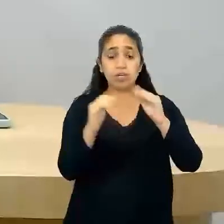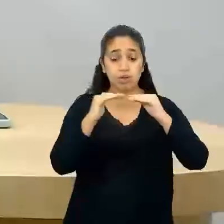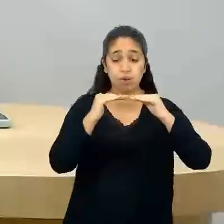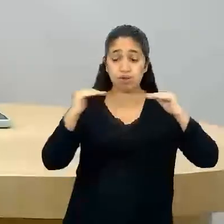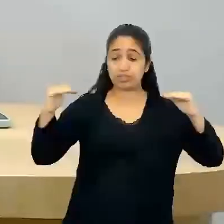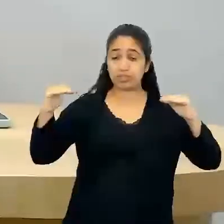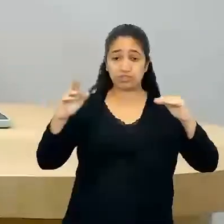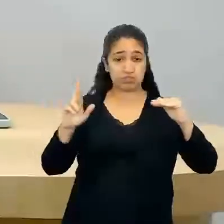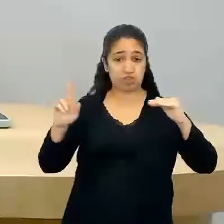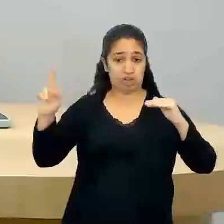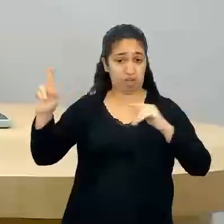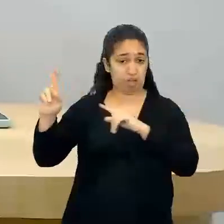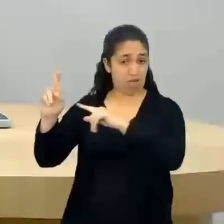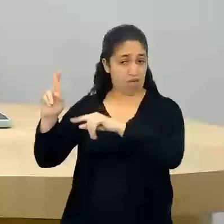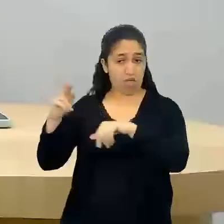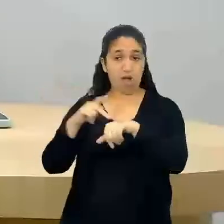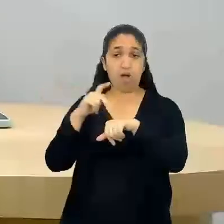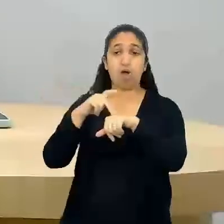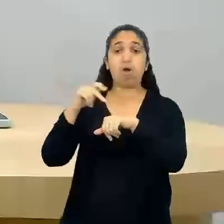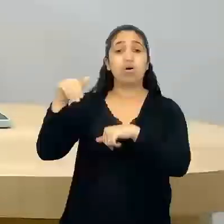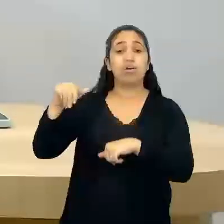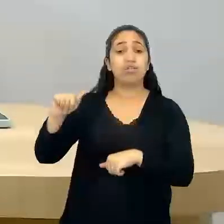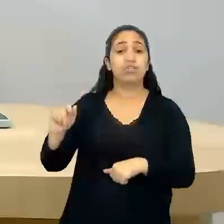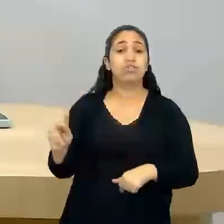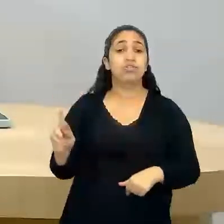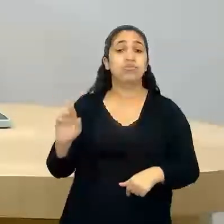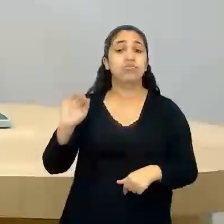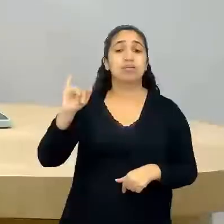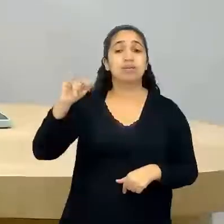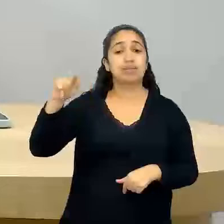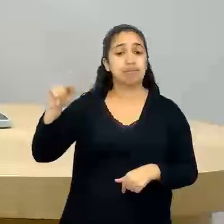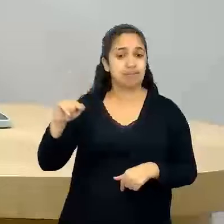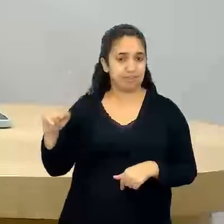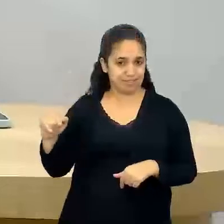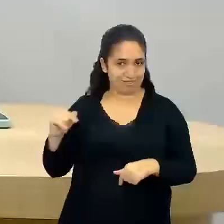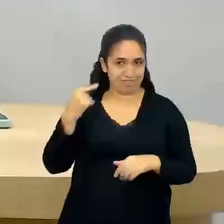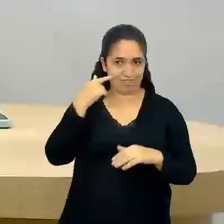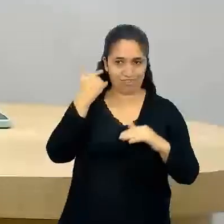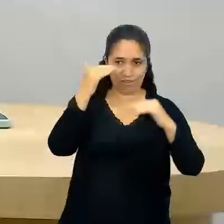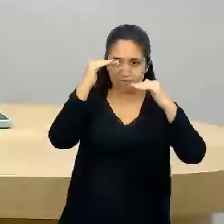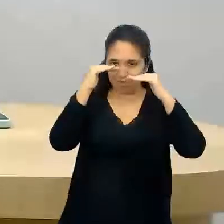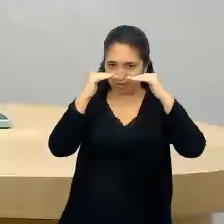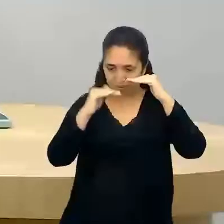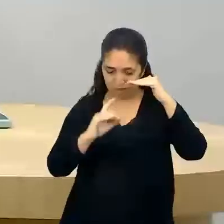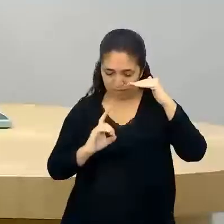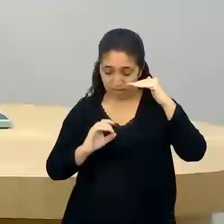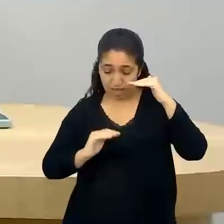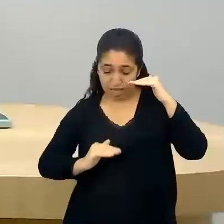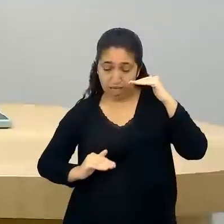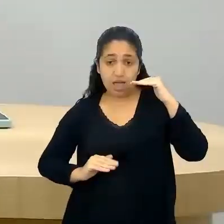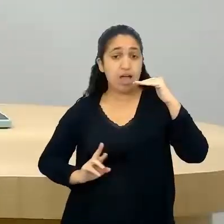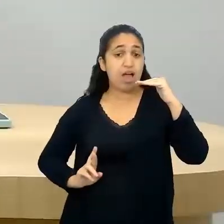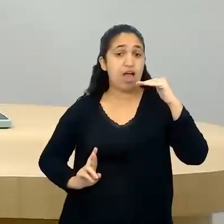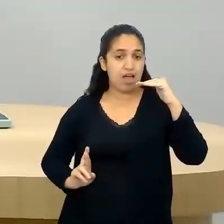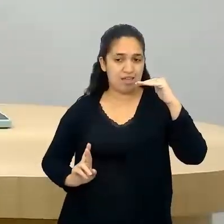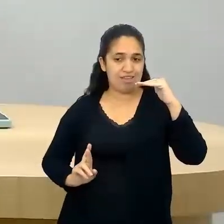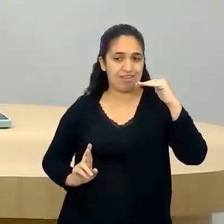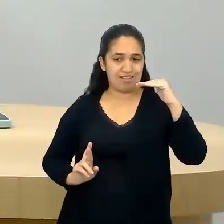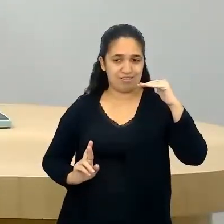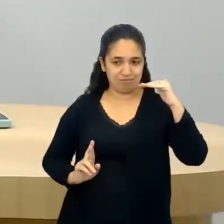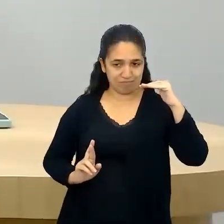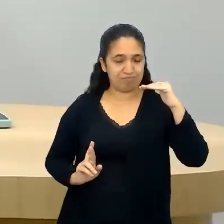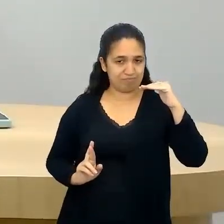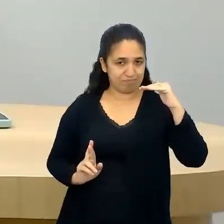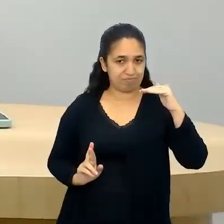como a rocha matriz original, né? Então, abaixo do horizonte D, pode ser localizado aí algum horizonte aí chamado